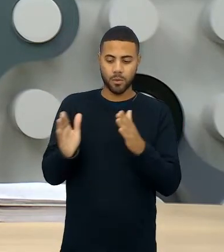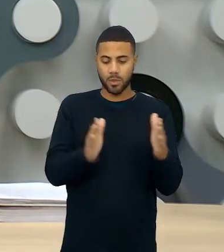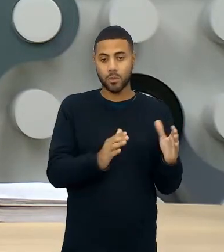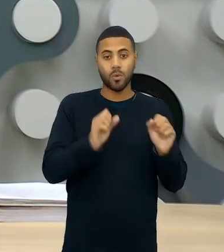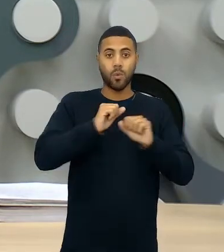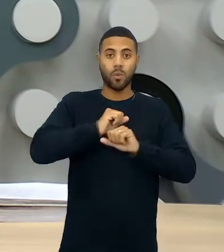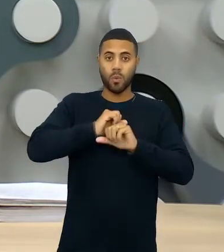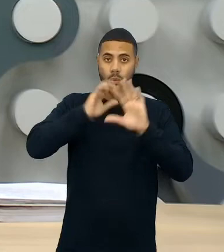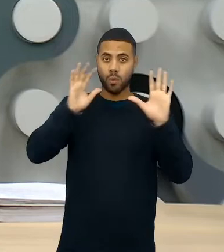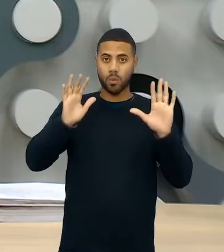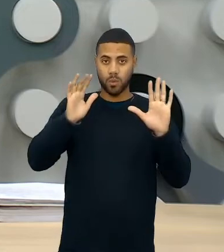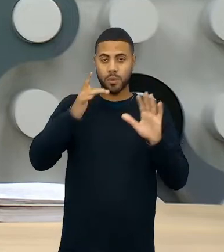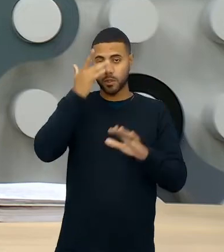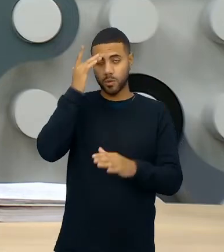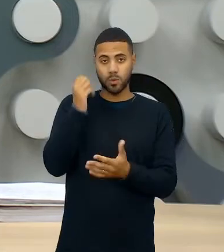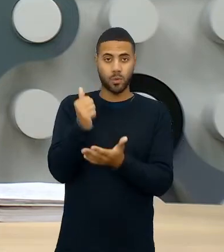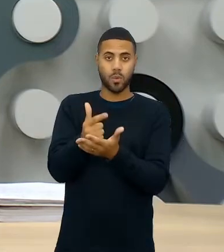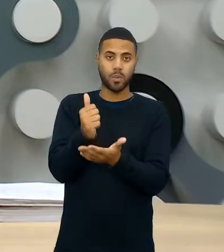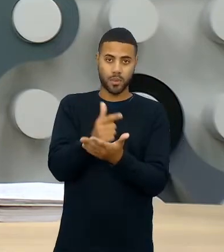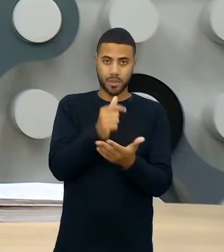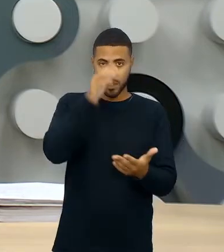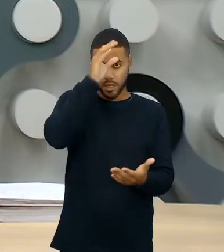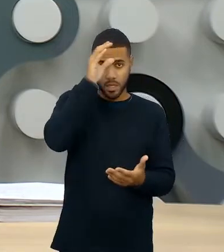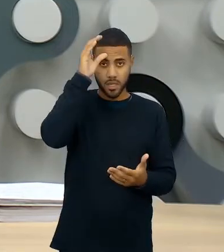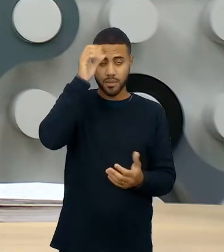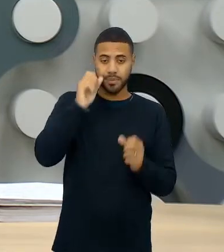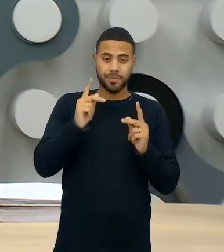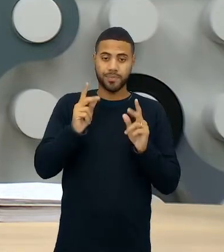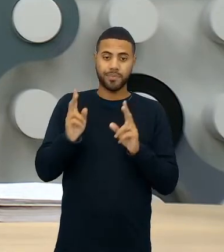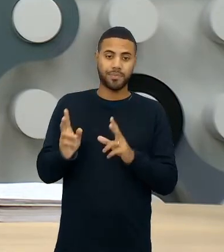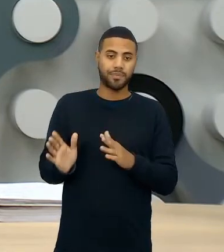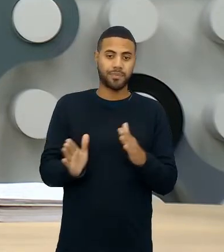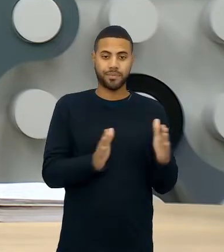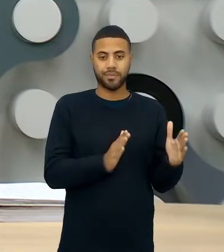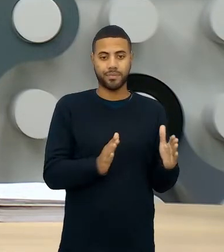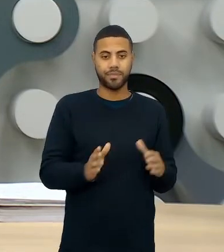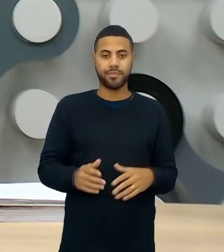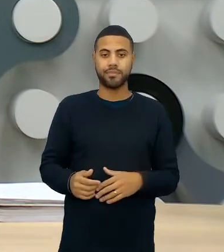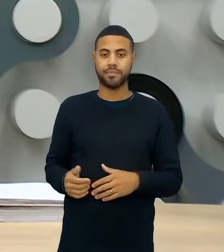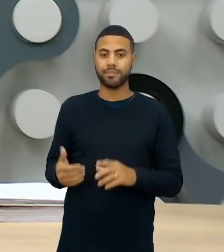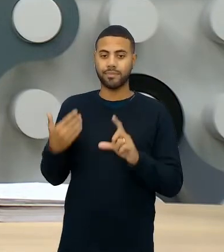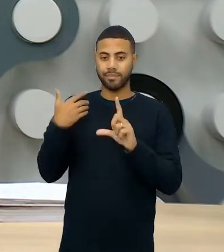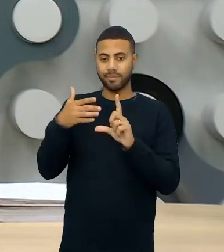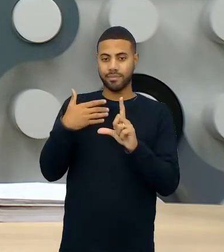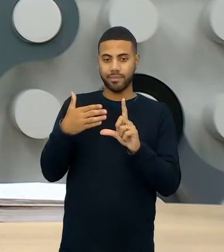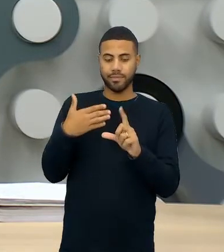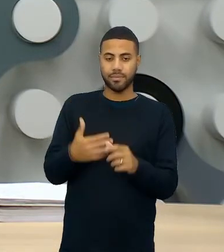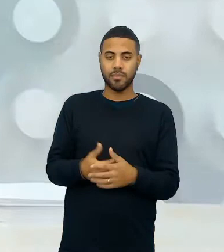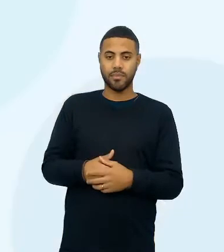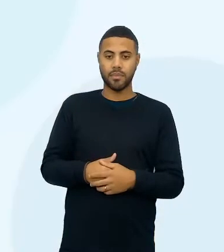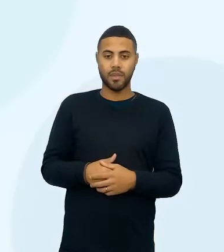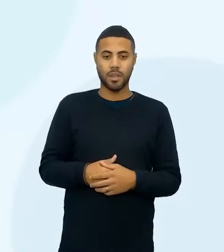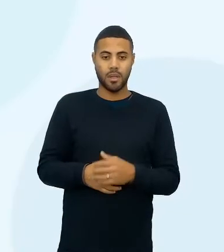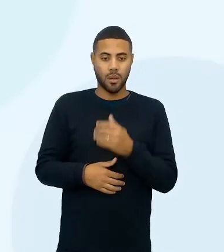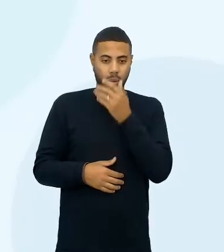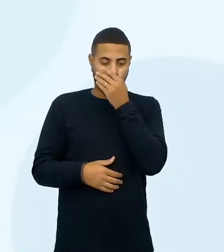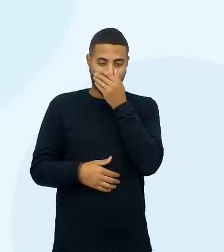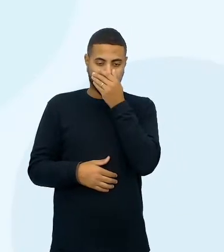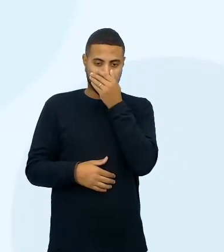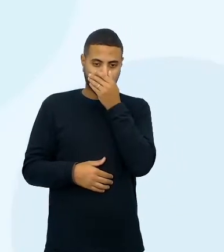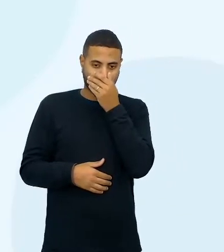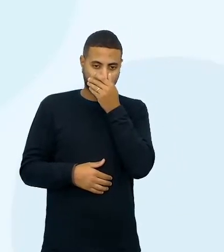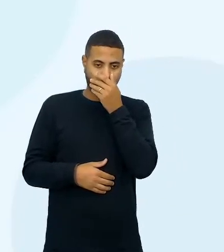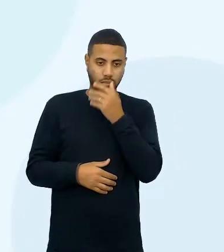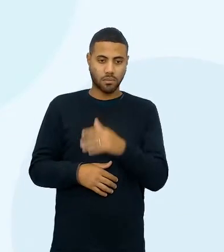para o consumidor, ok? Vamos seguir? Ok? Vamos falar de desperdício de